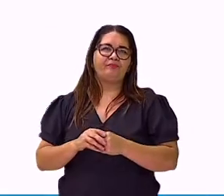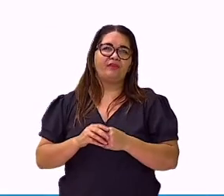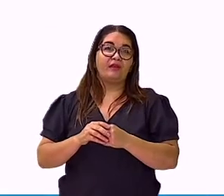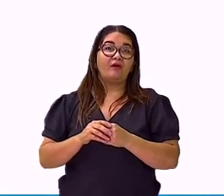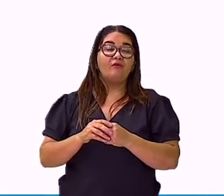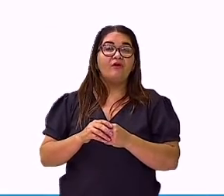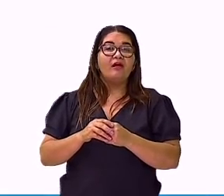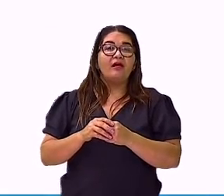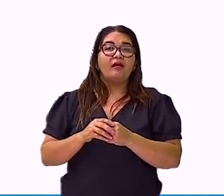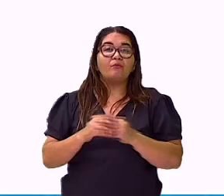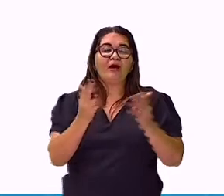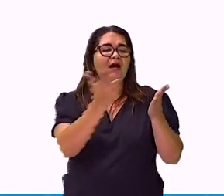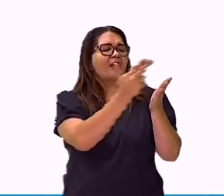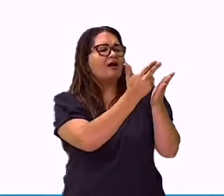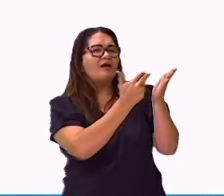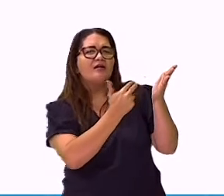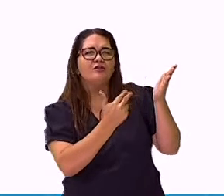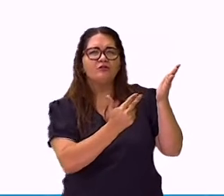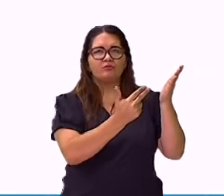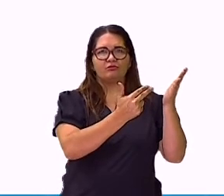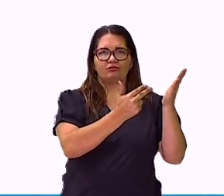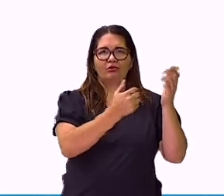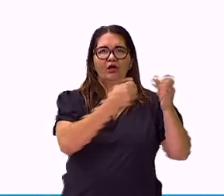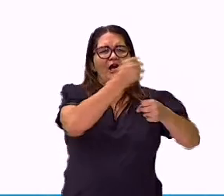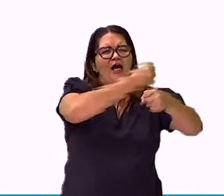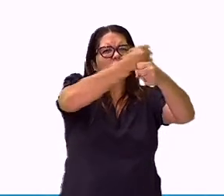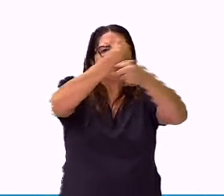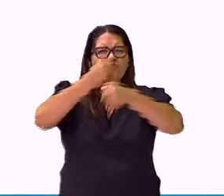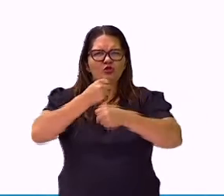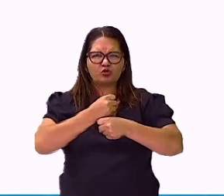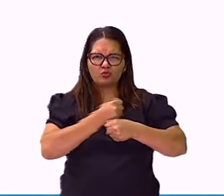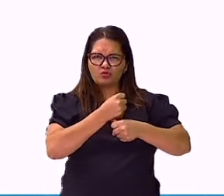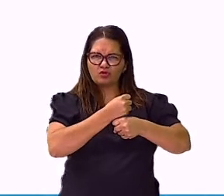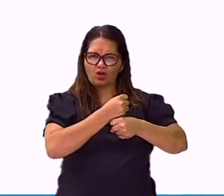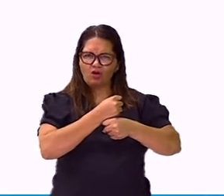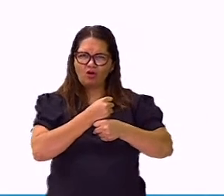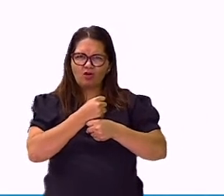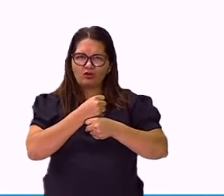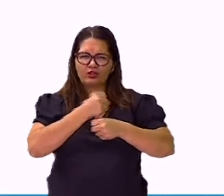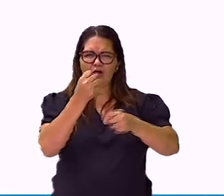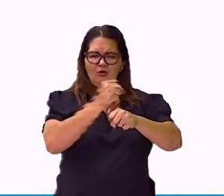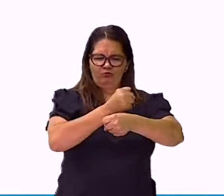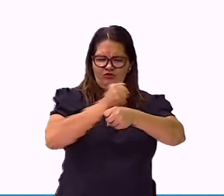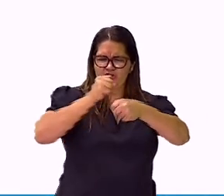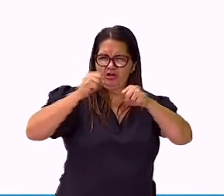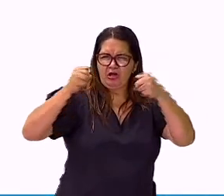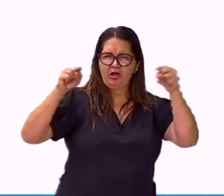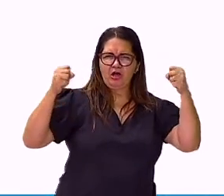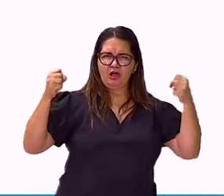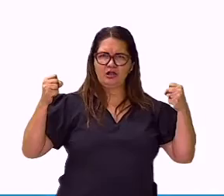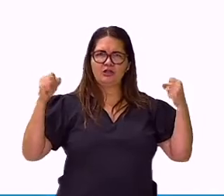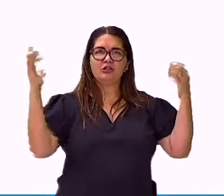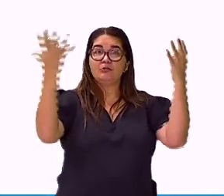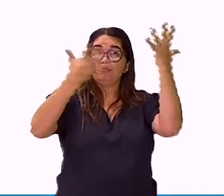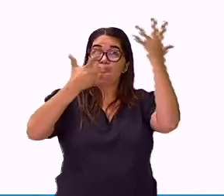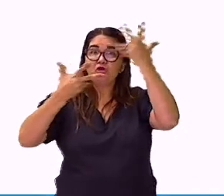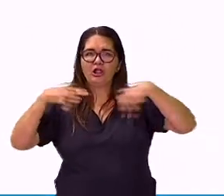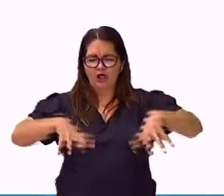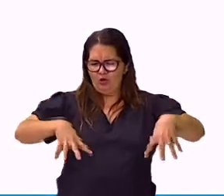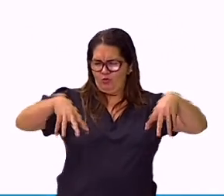arcos gregos, né? Então, nós temos aqui uma construção monumental nos seus palácios,